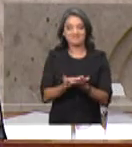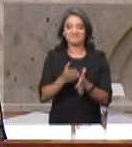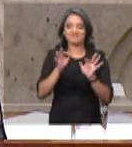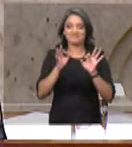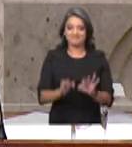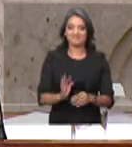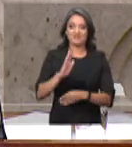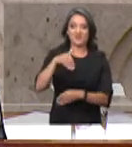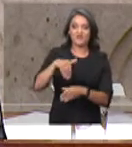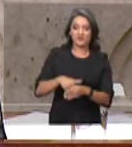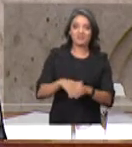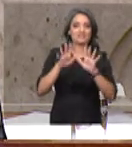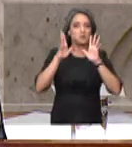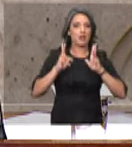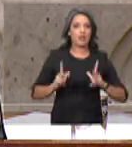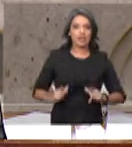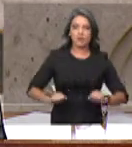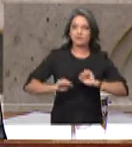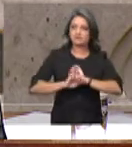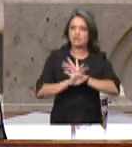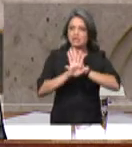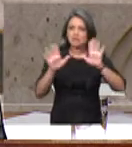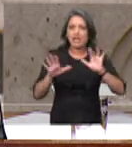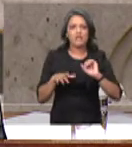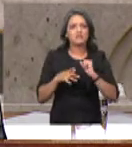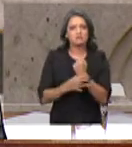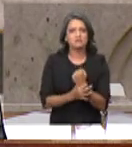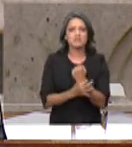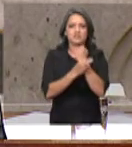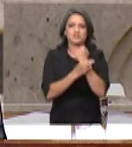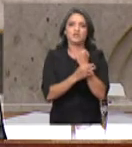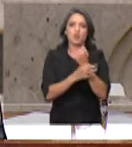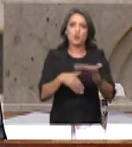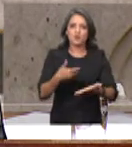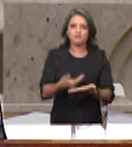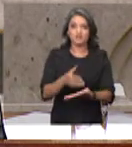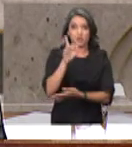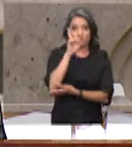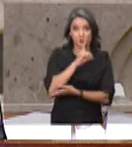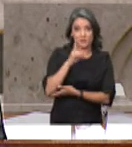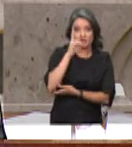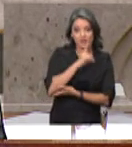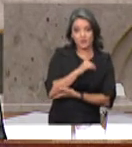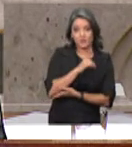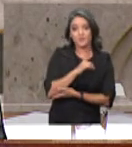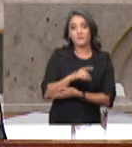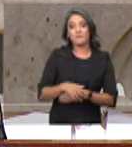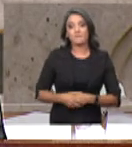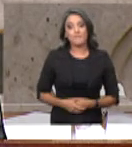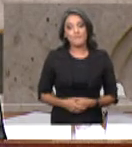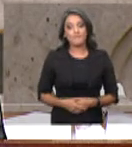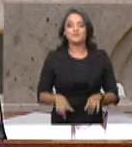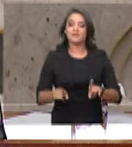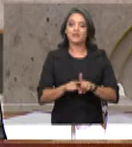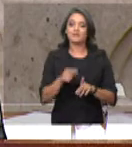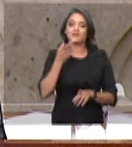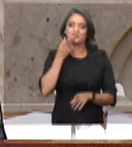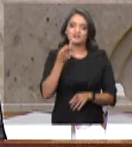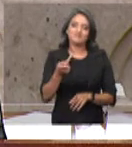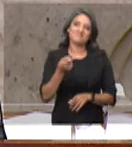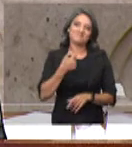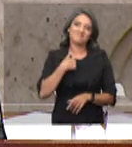de eleições limpas transparentes e seguras no próximo domingo e Expresso a minha